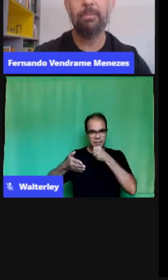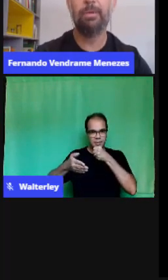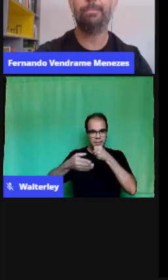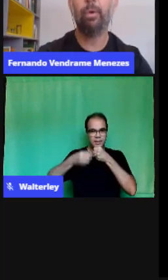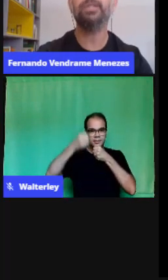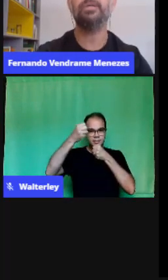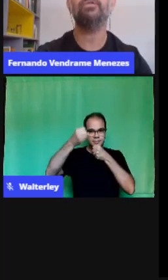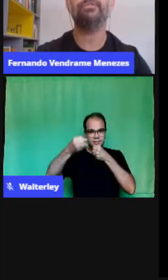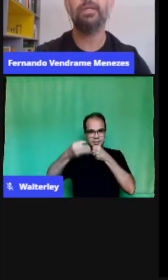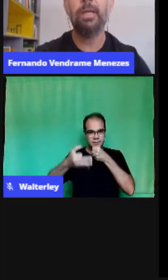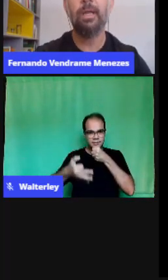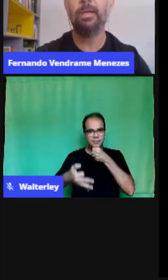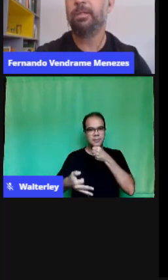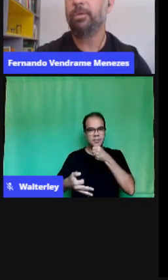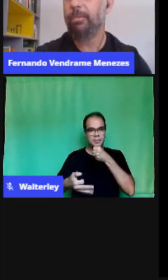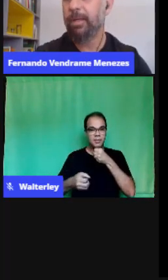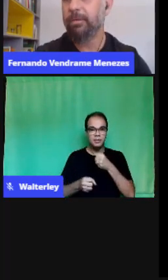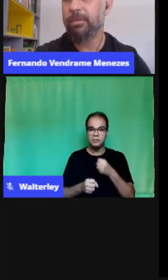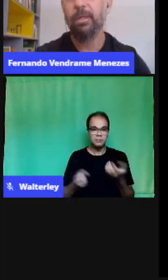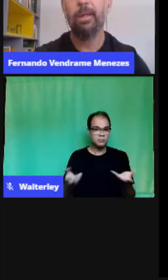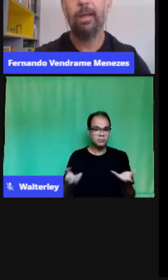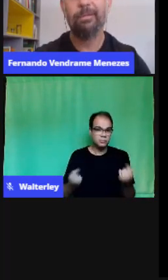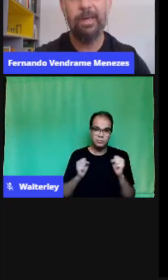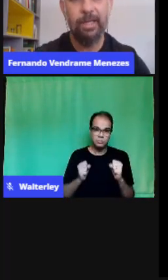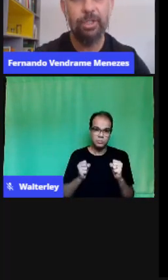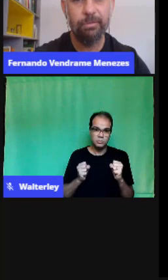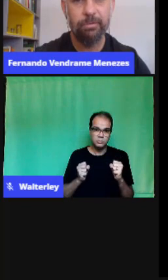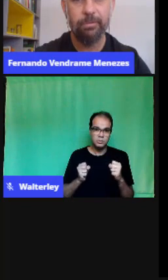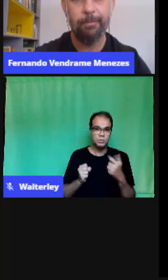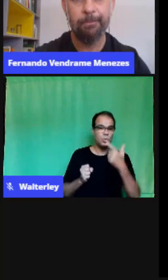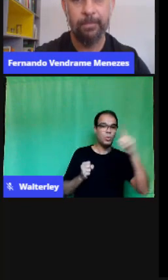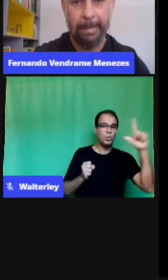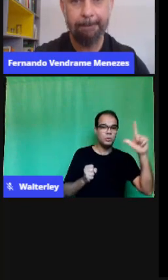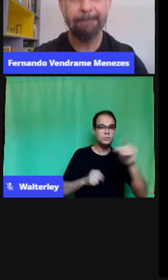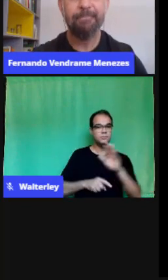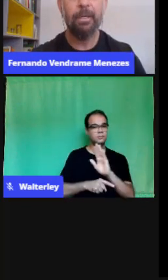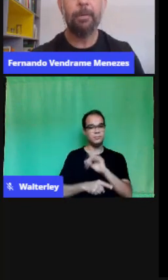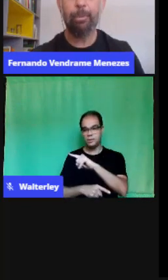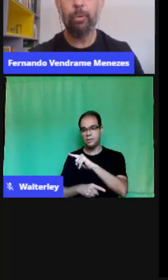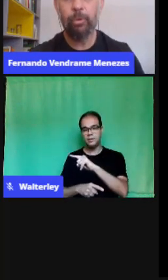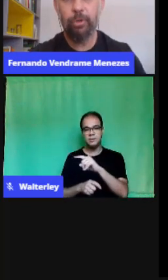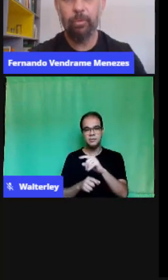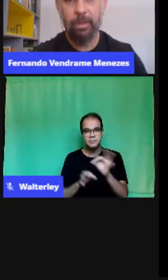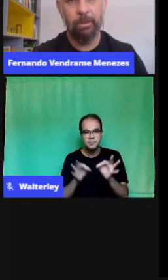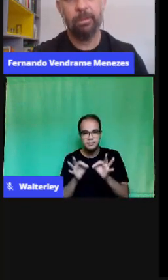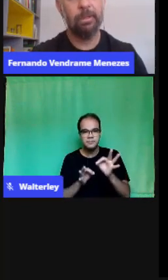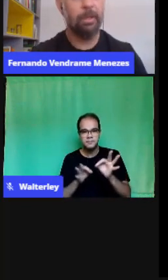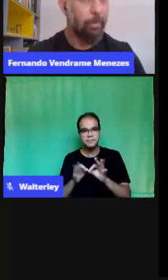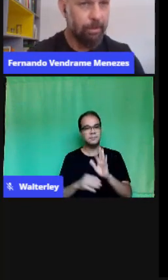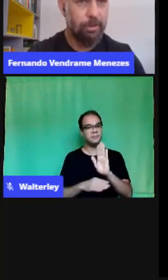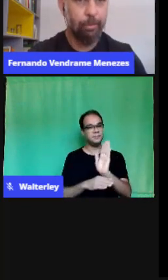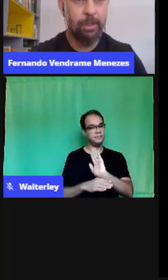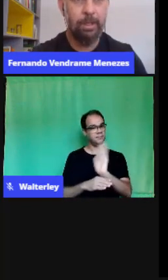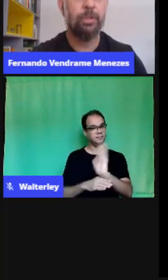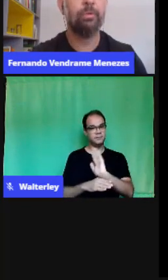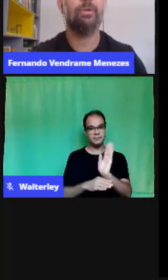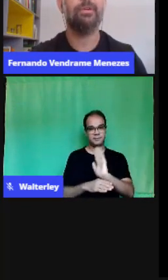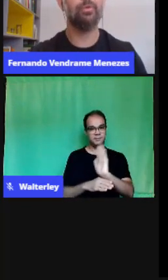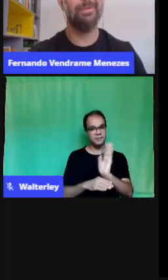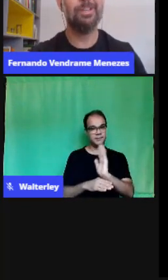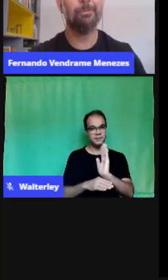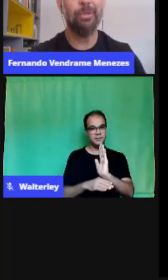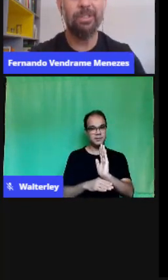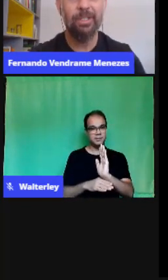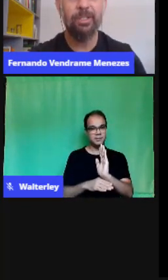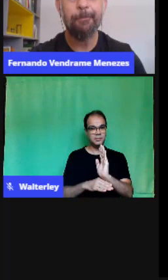sistematização também podem se converter em instrumentos avaliativos. Tá? E por último, e não menos importante, ou